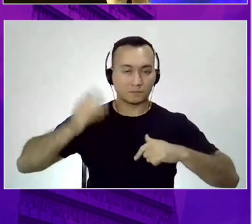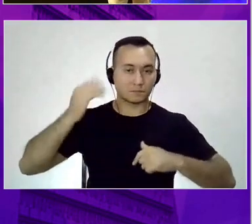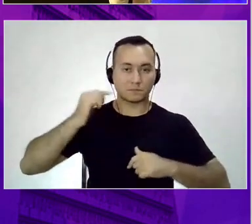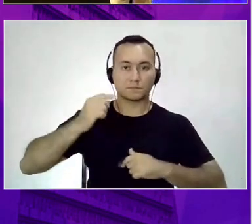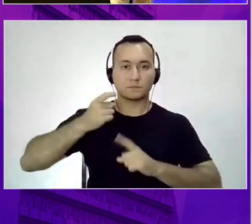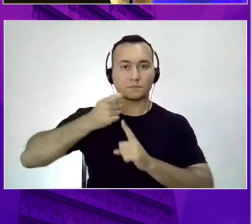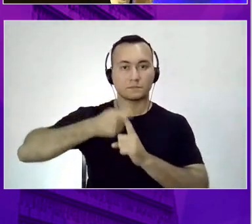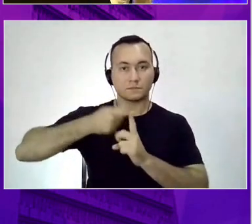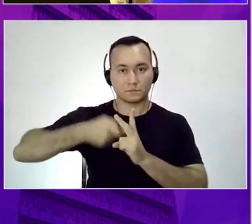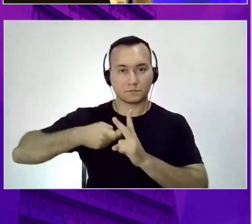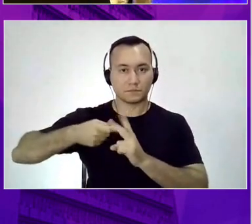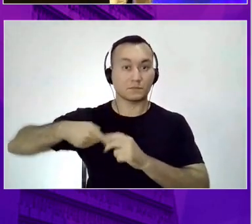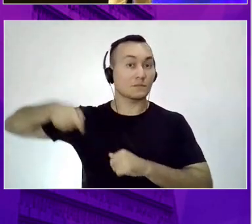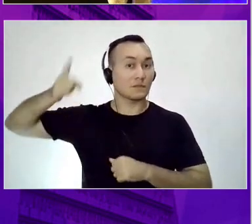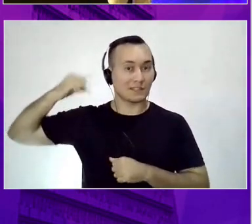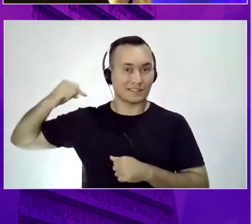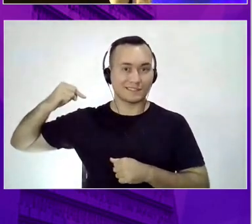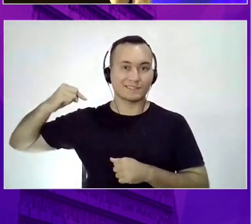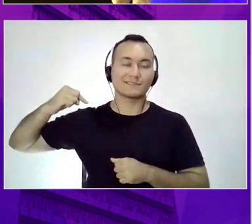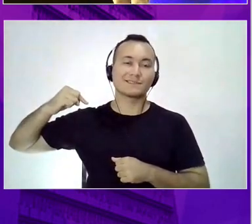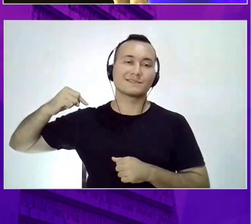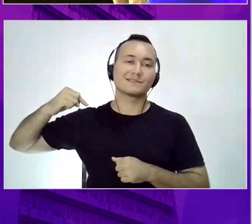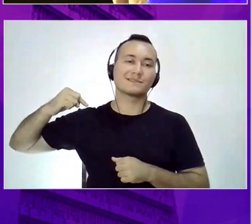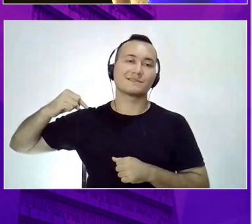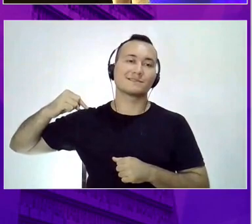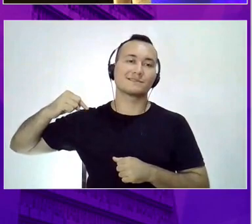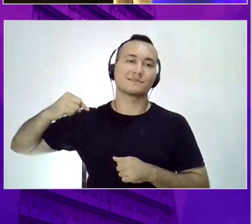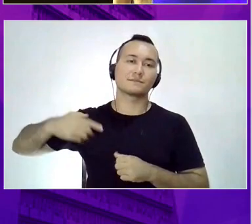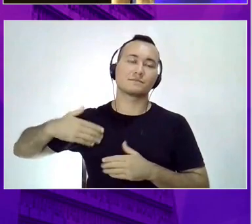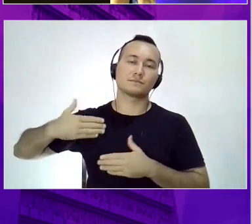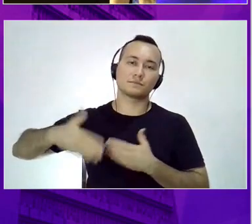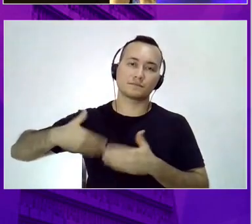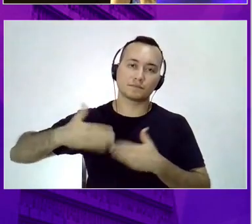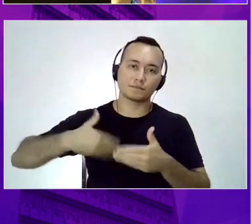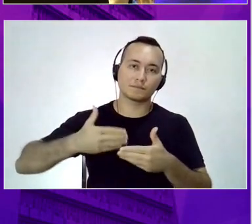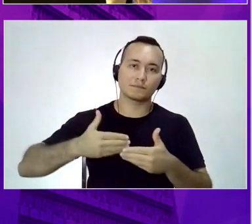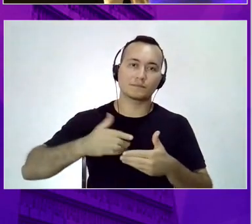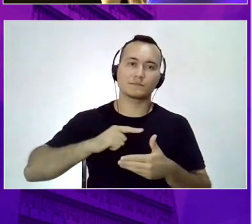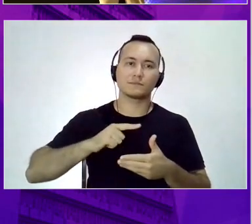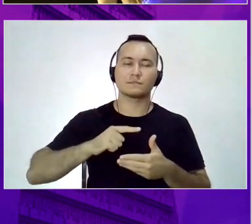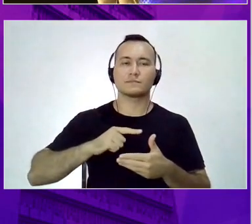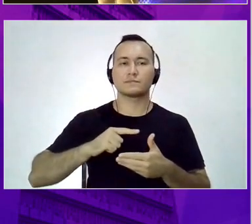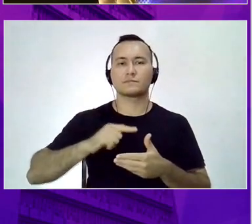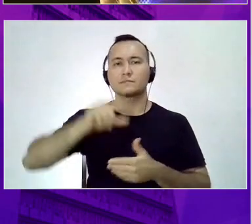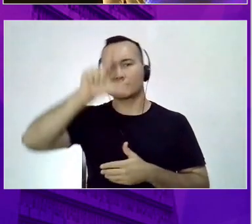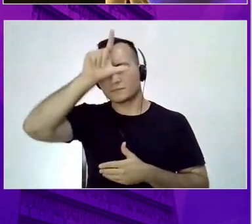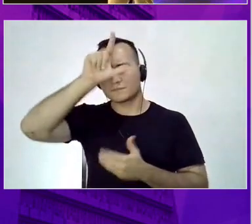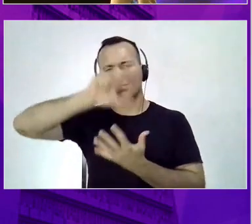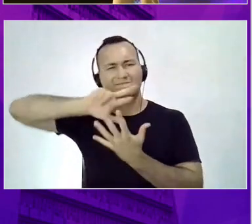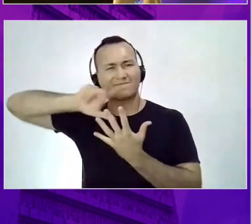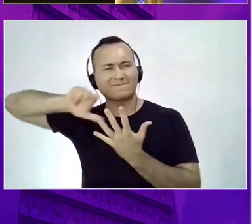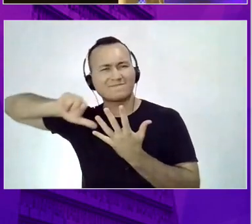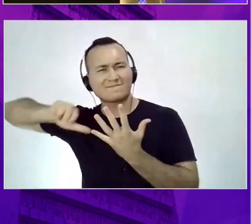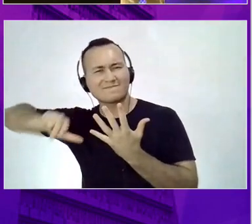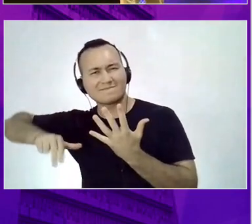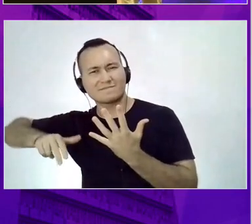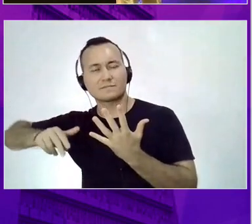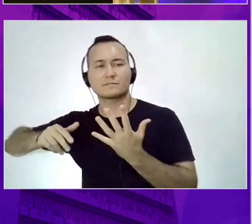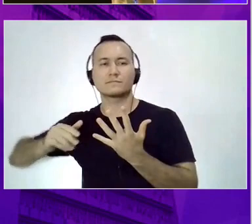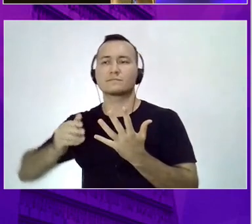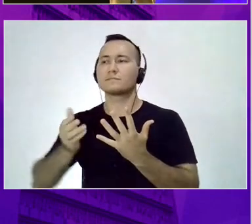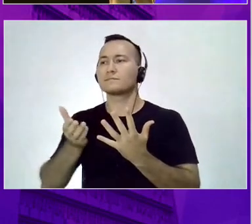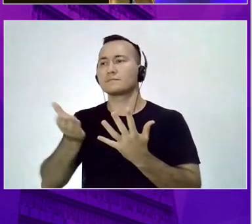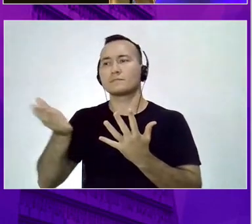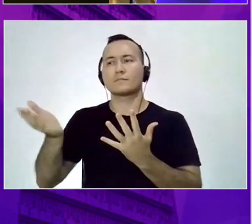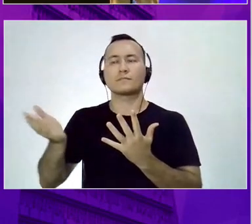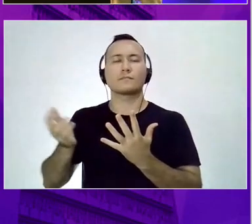para inteligência artificial. A gente teve aí mais de 10 líderes de diversas áreas conversando com a gente, trazendo suas dores, suas